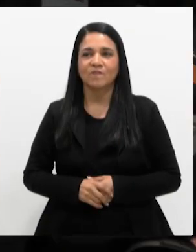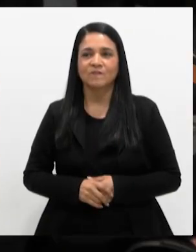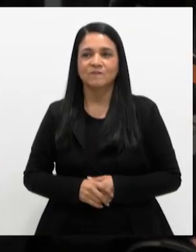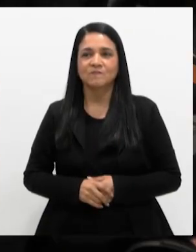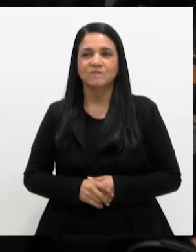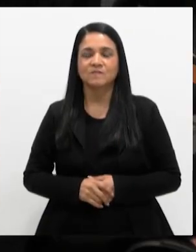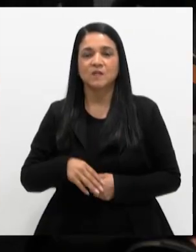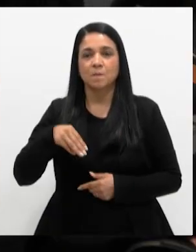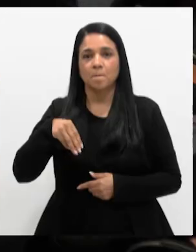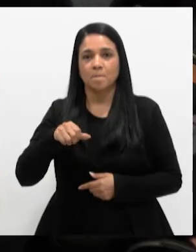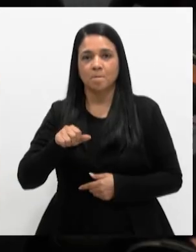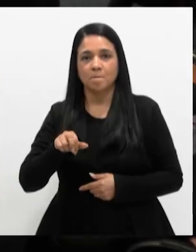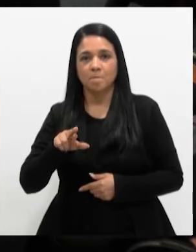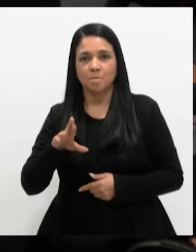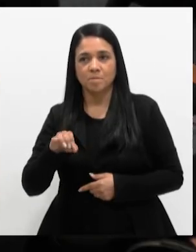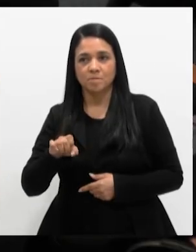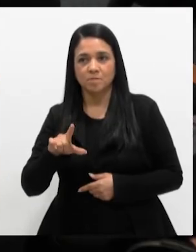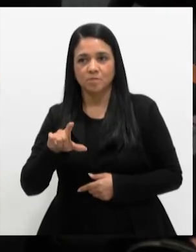Marcelo Dino.